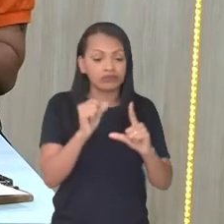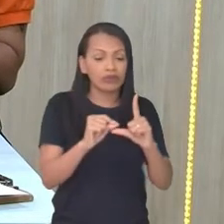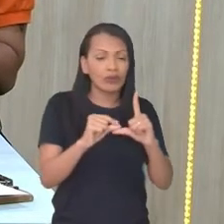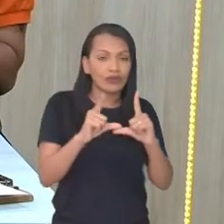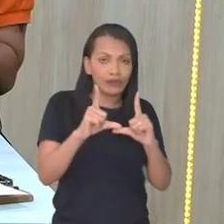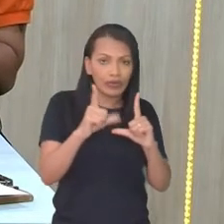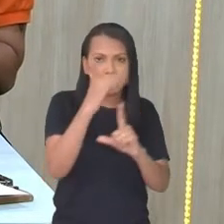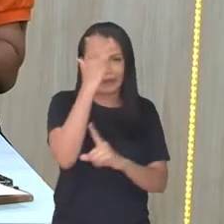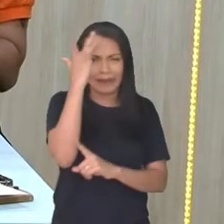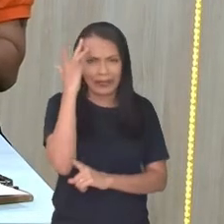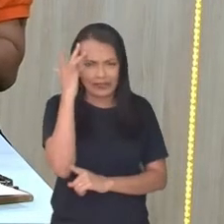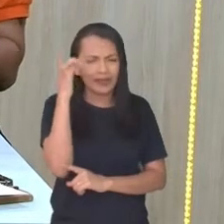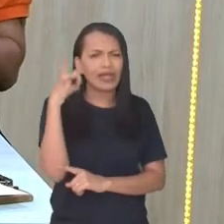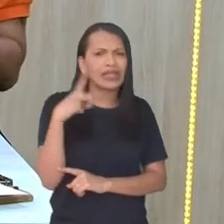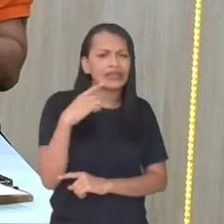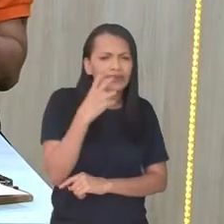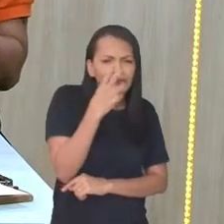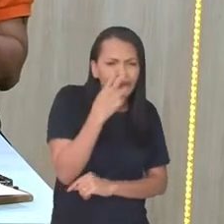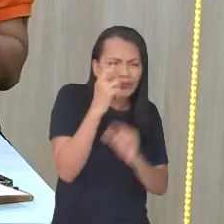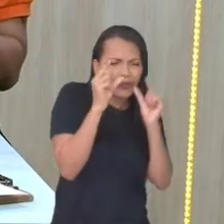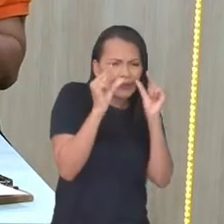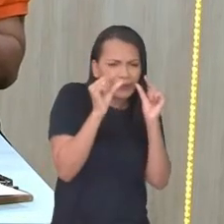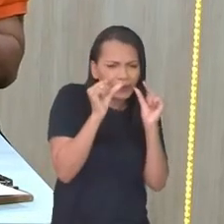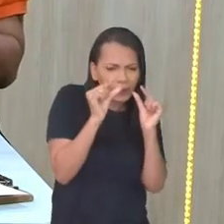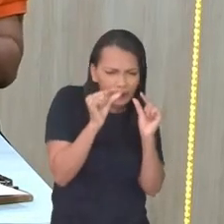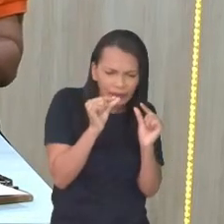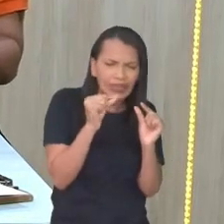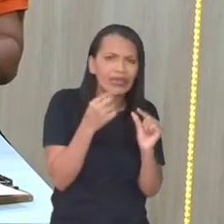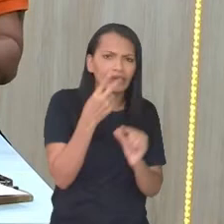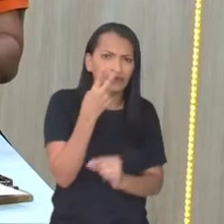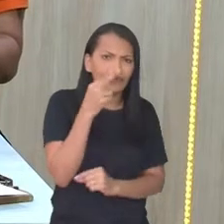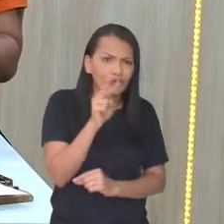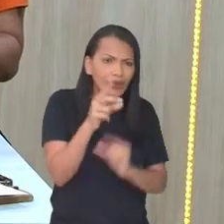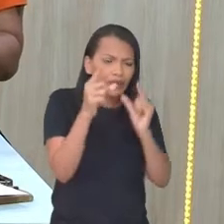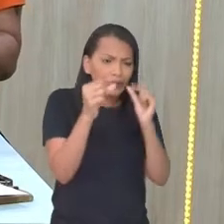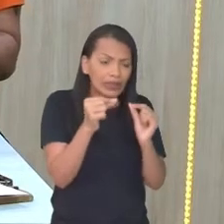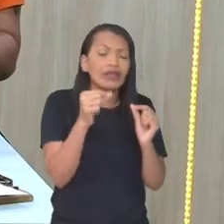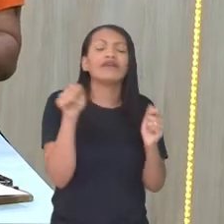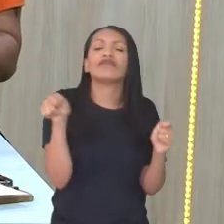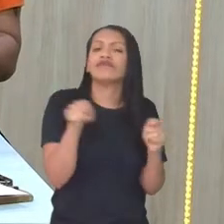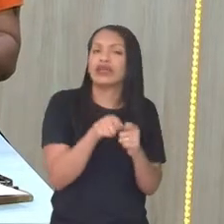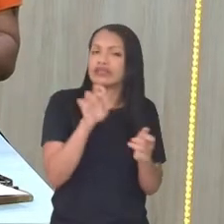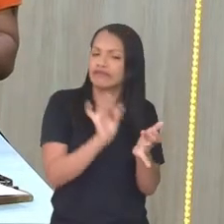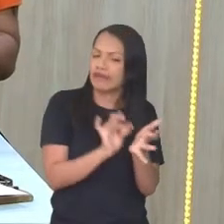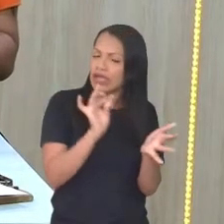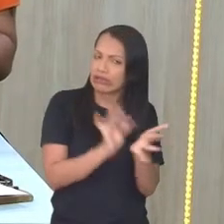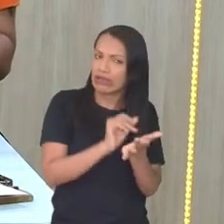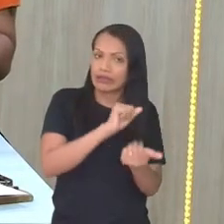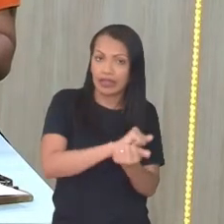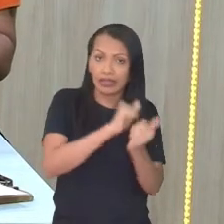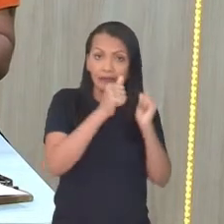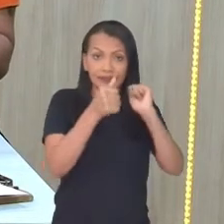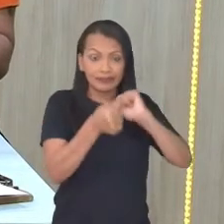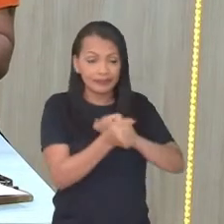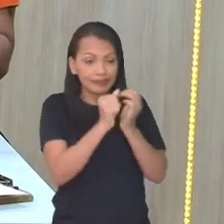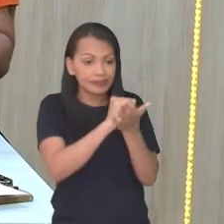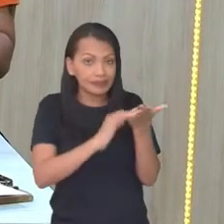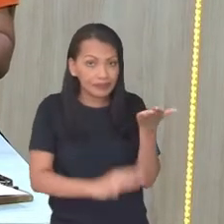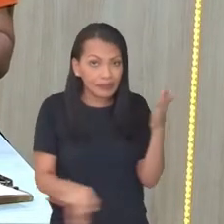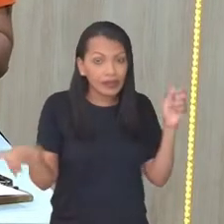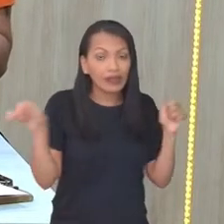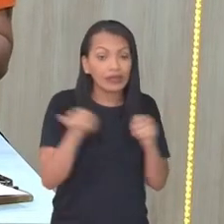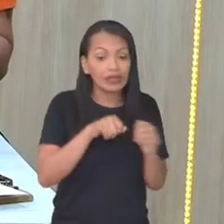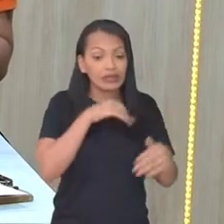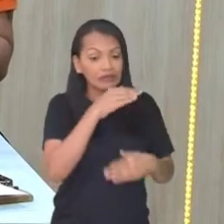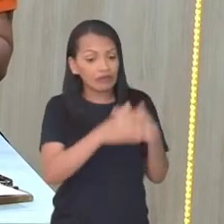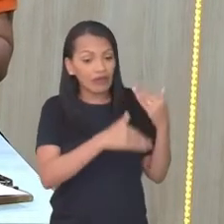baixa visão, e que a gente de verdade faça essa adaptação, adeque às atividades que a gente vai desenvolver